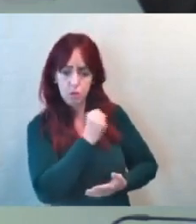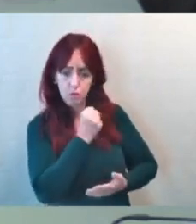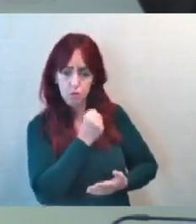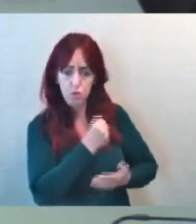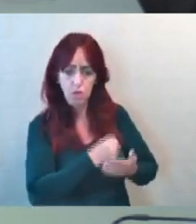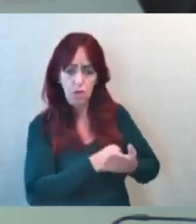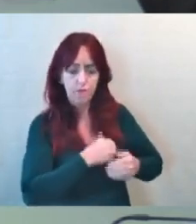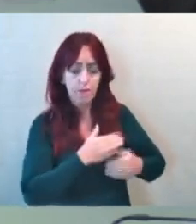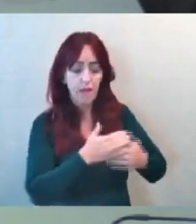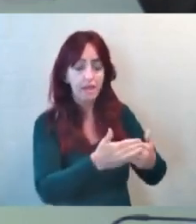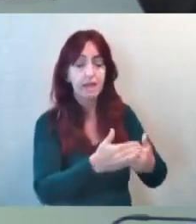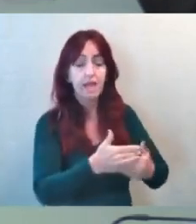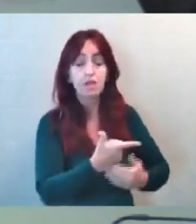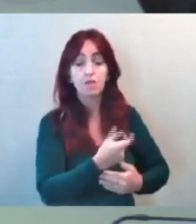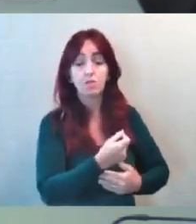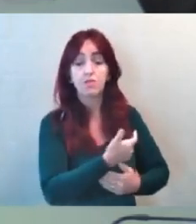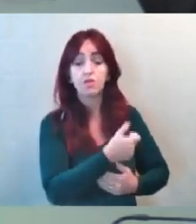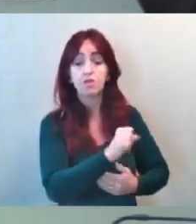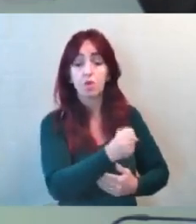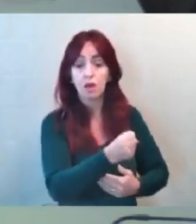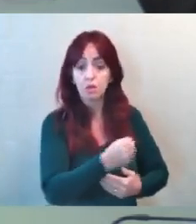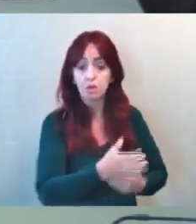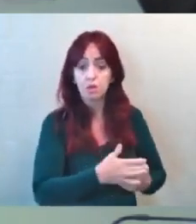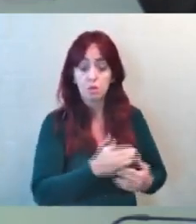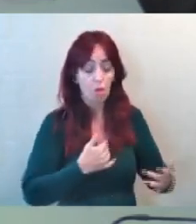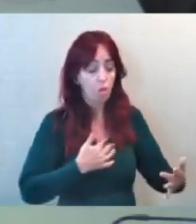premiando a má gestão. Aqueles que se